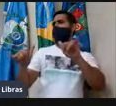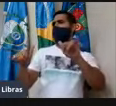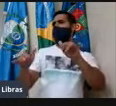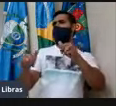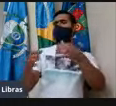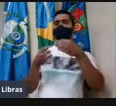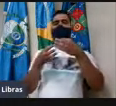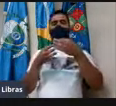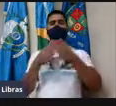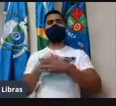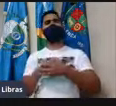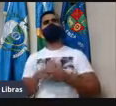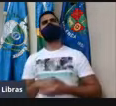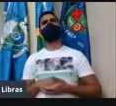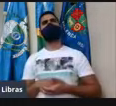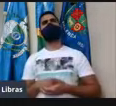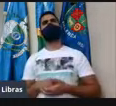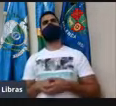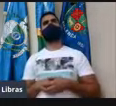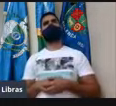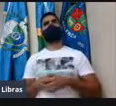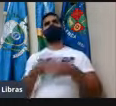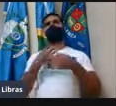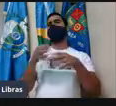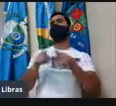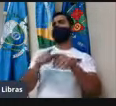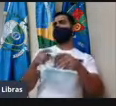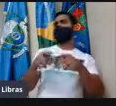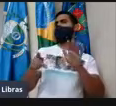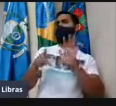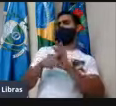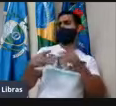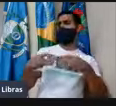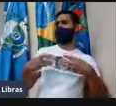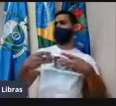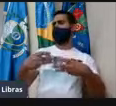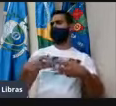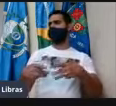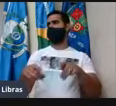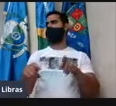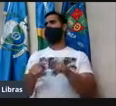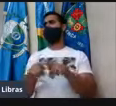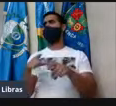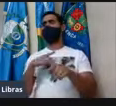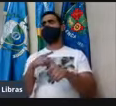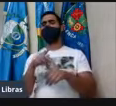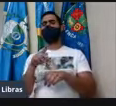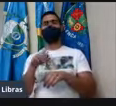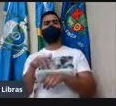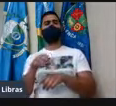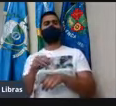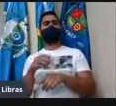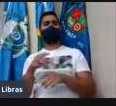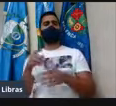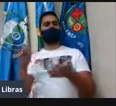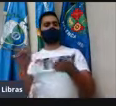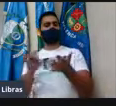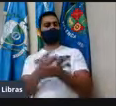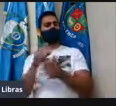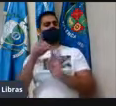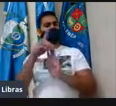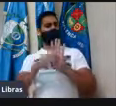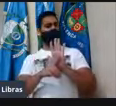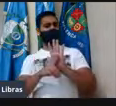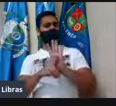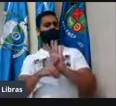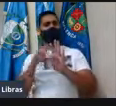posicionamento com relação até ao próprio Ministério, e você tem que ter um plano de custeio através de um decreto assinado pelo prefeito para